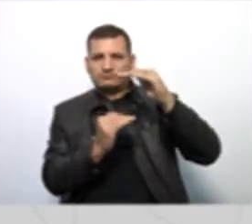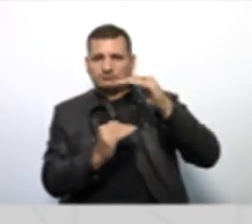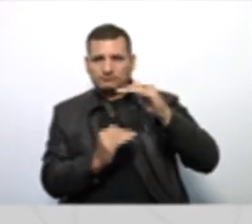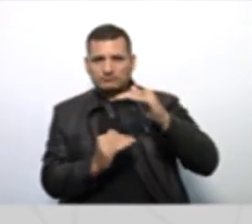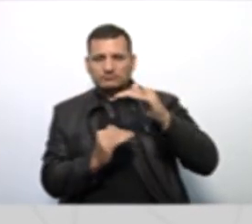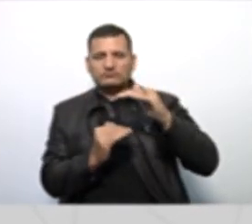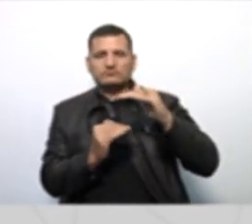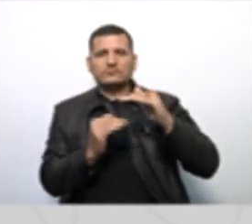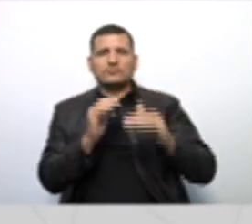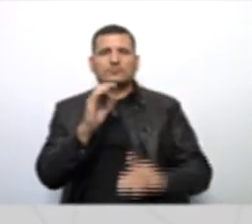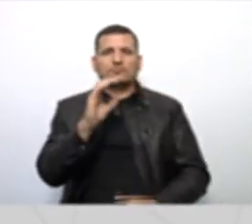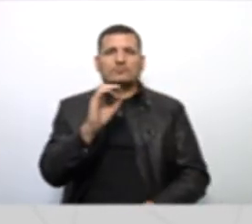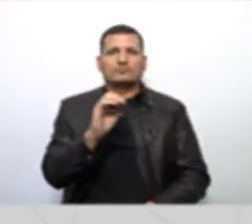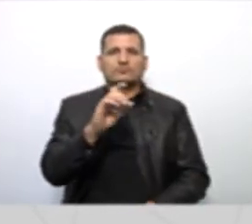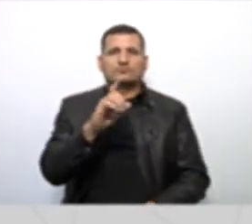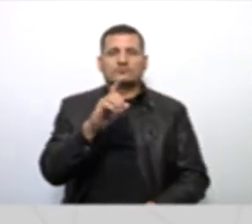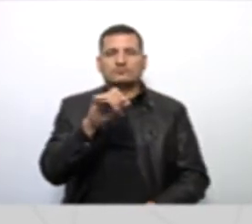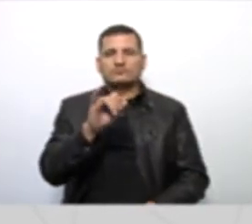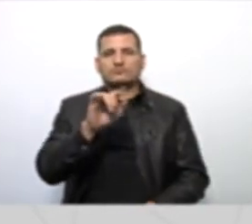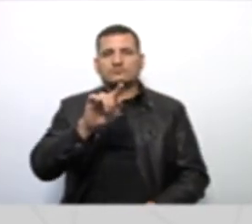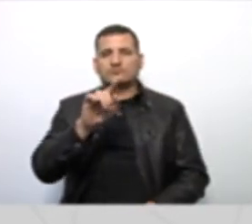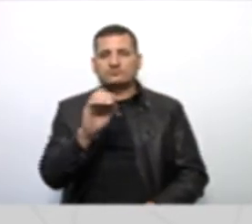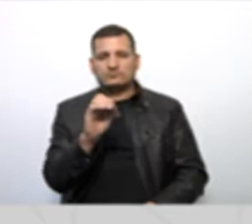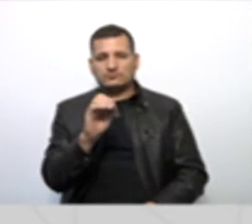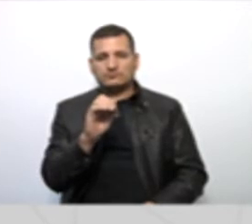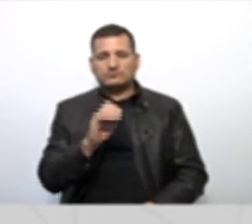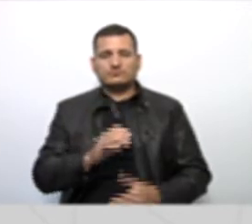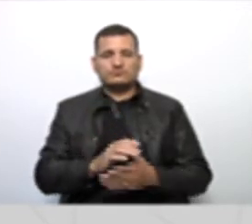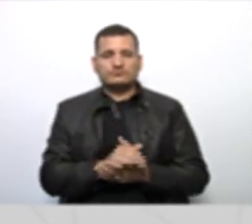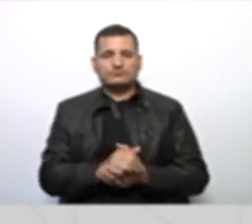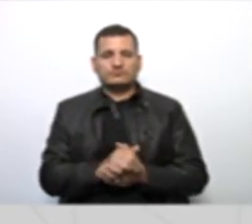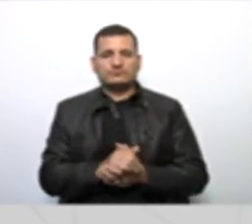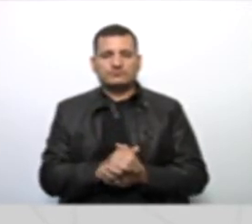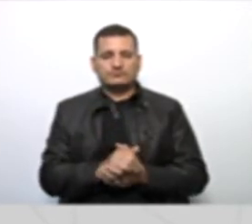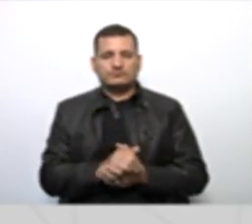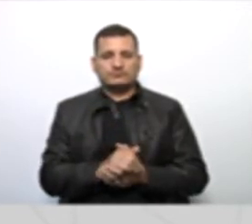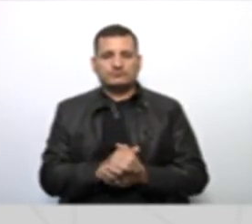toda vez que eu falar em bloco, eu estou me referindo ao reads.